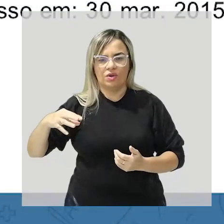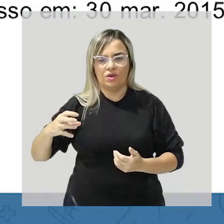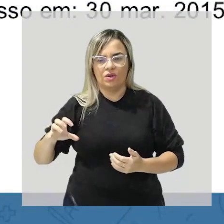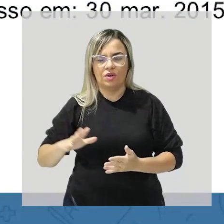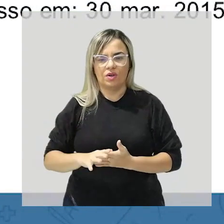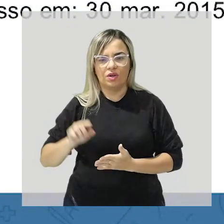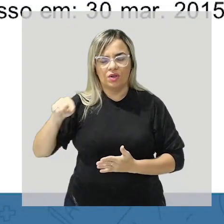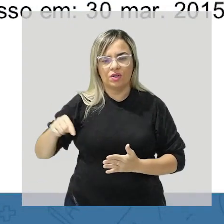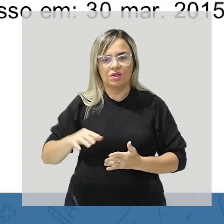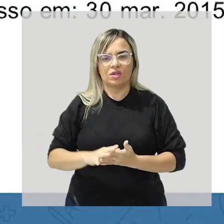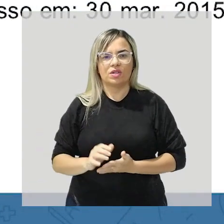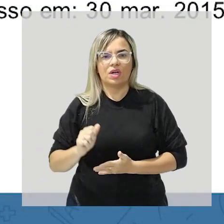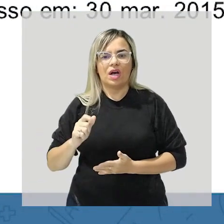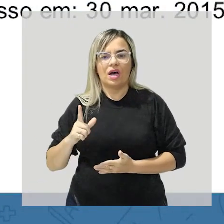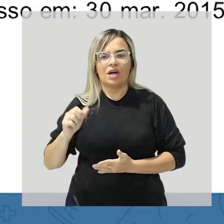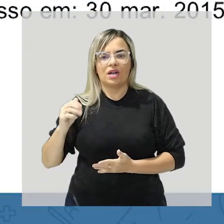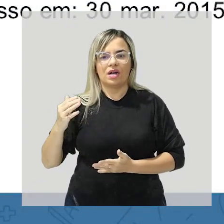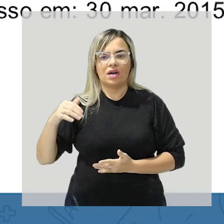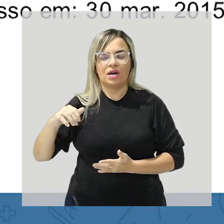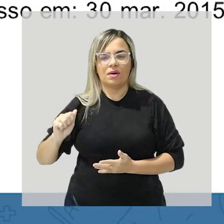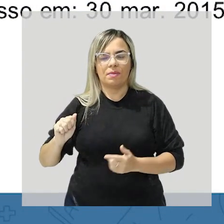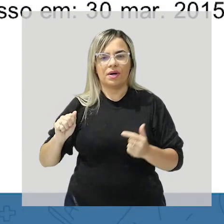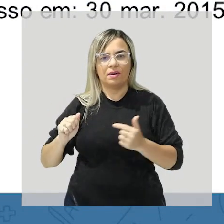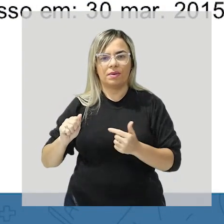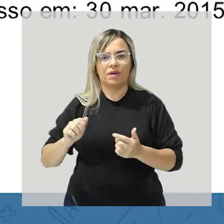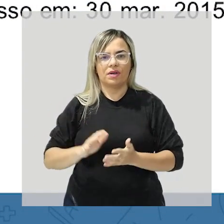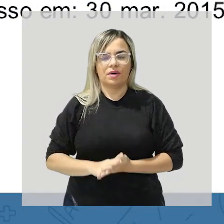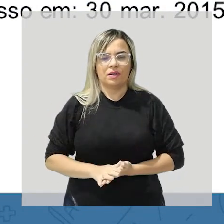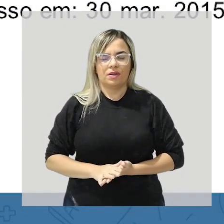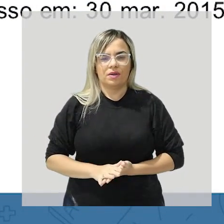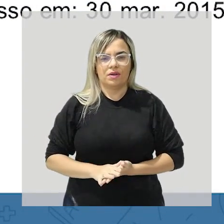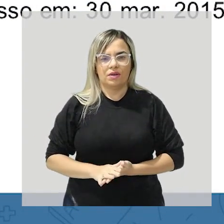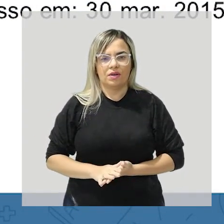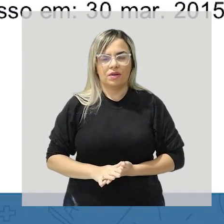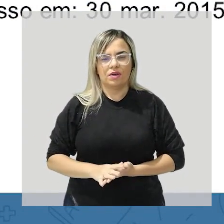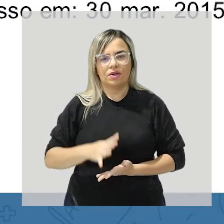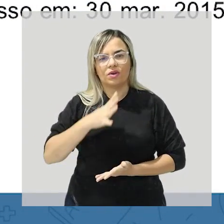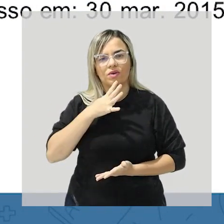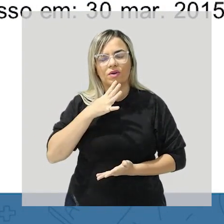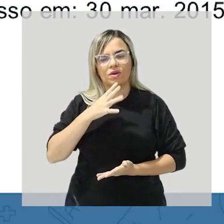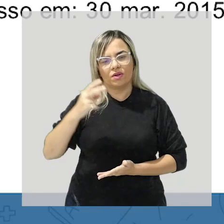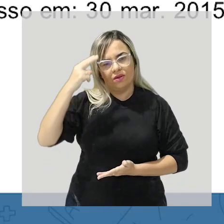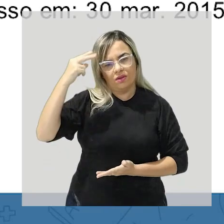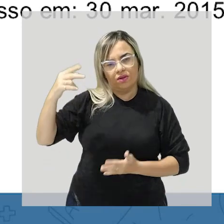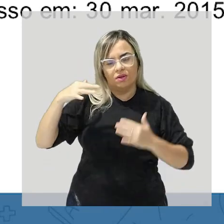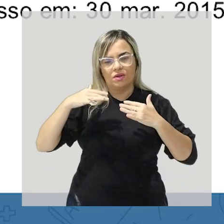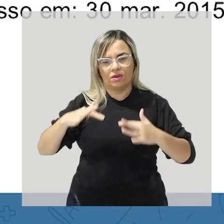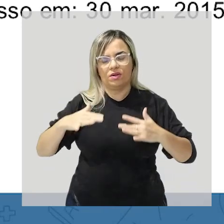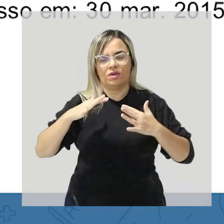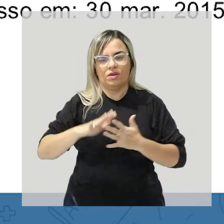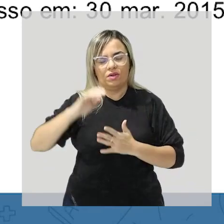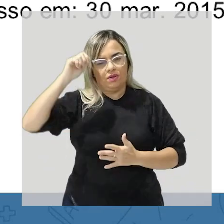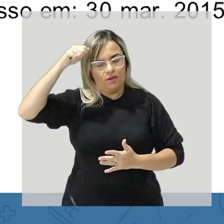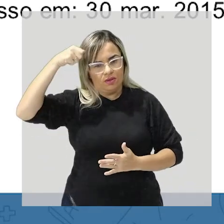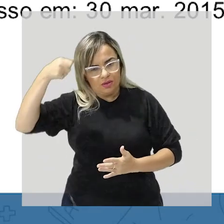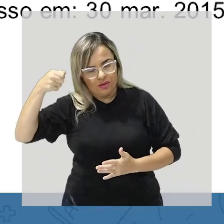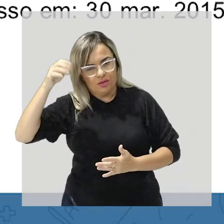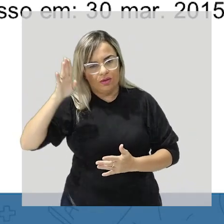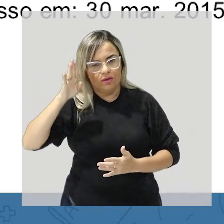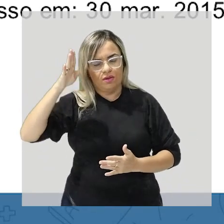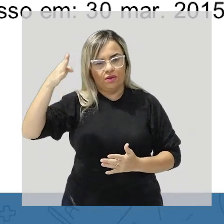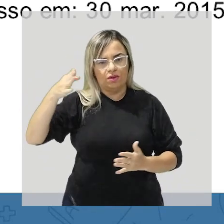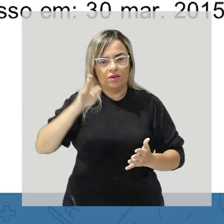no Alabama. Eita, isso aqui é o seguinte, para quem conhece a história do movimento negro, principalmente o movimento